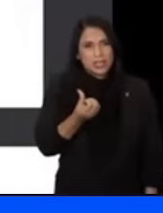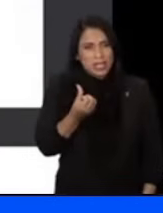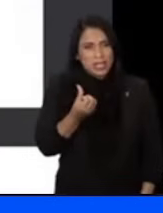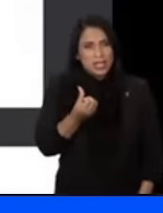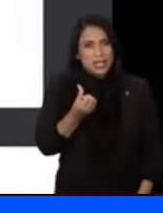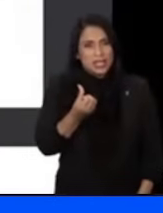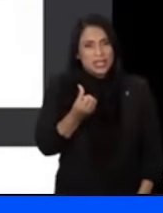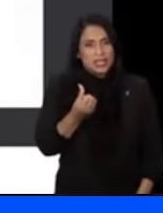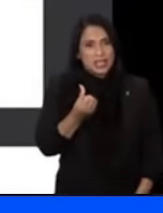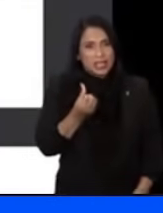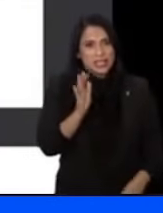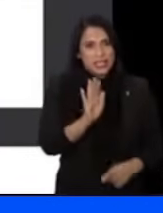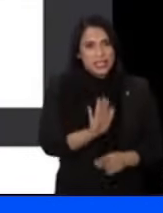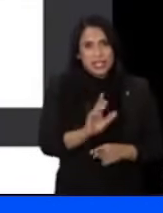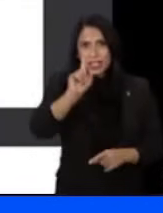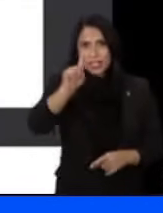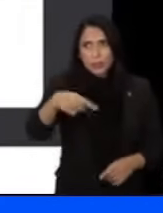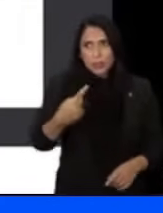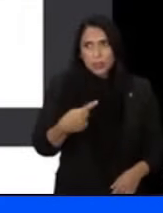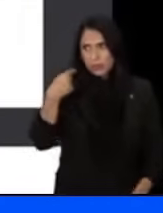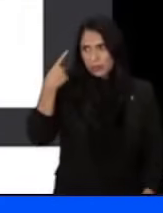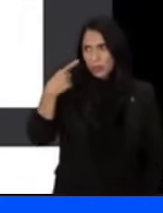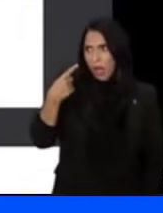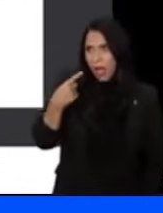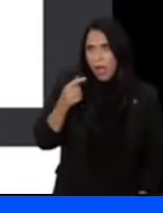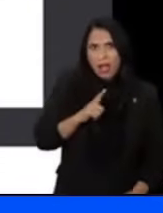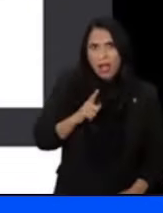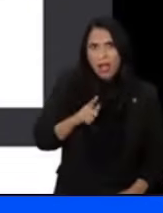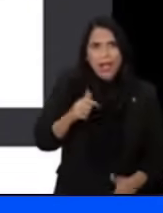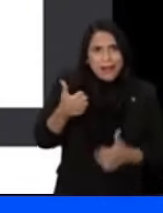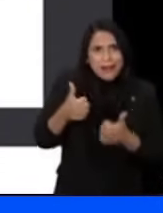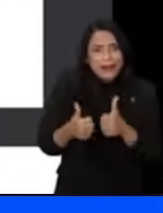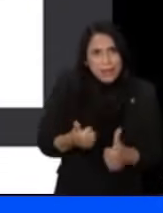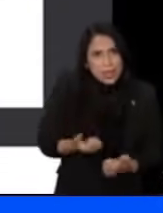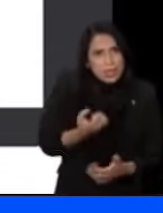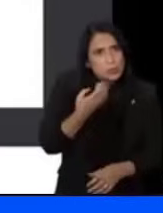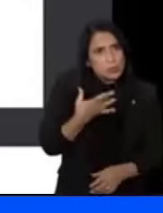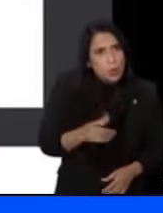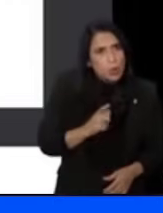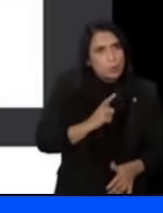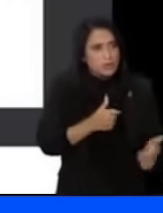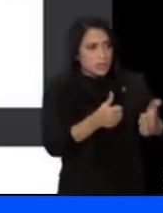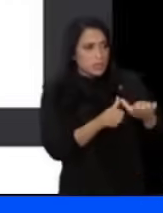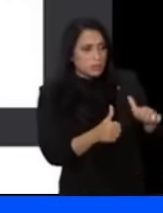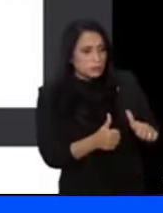de doido. Muito boa essa análise desses caras. Fizeram uma abordagem